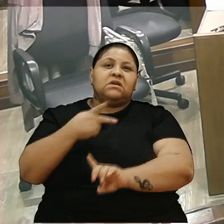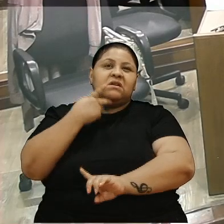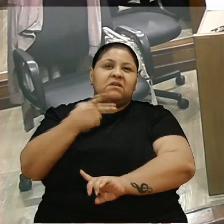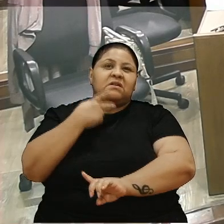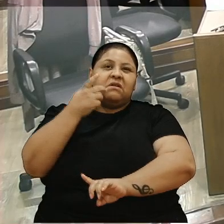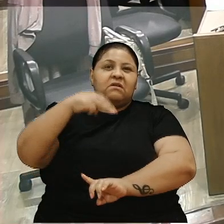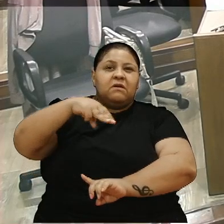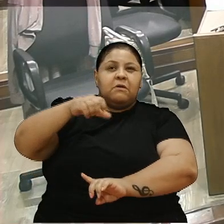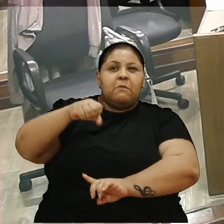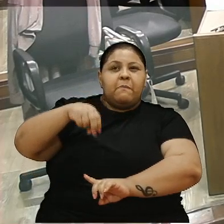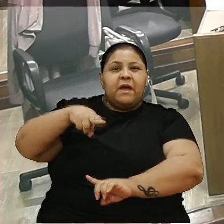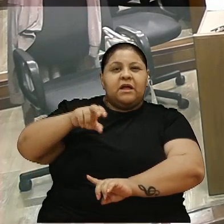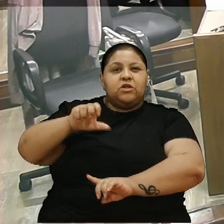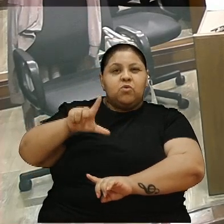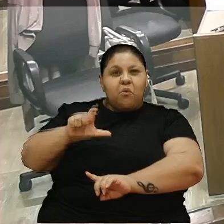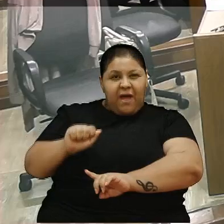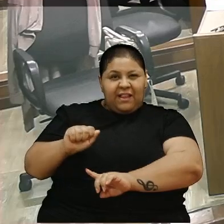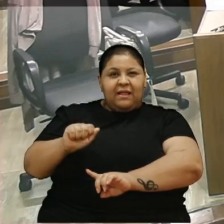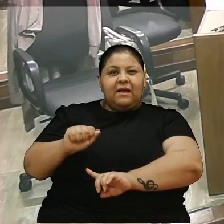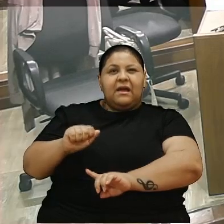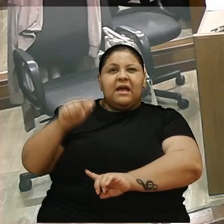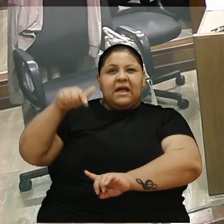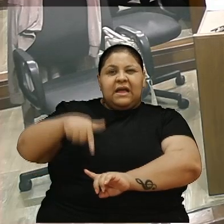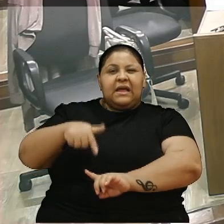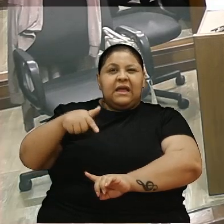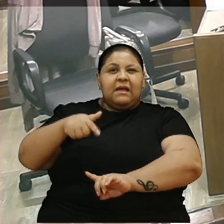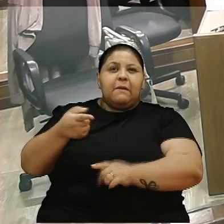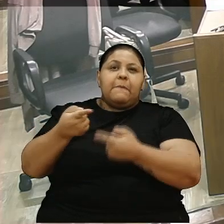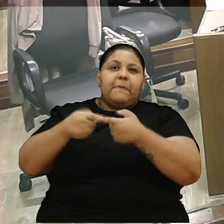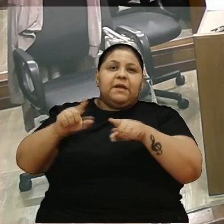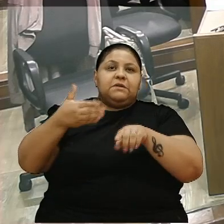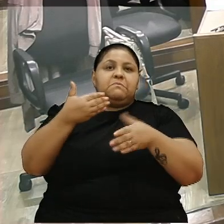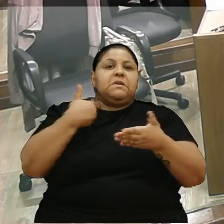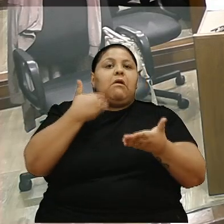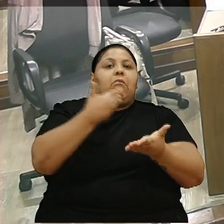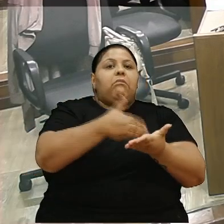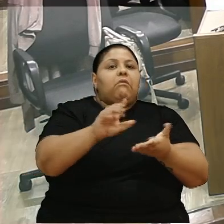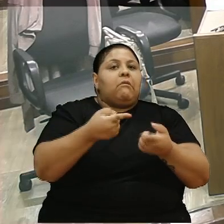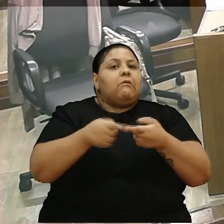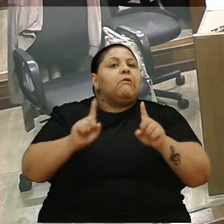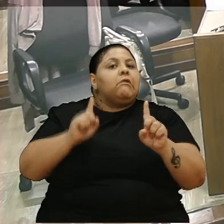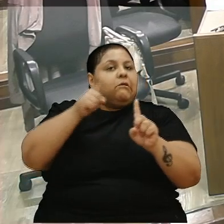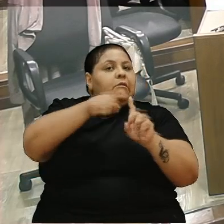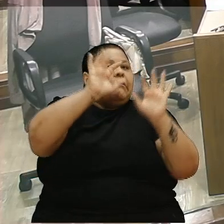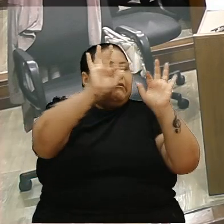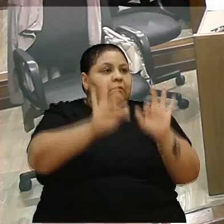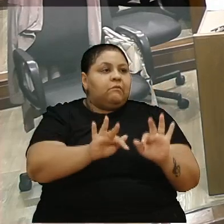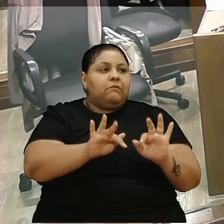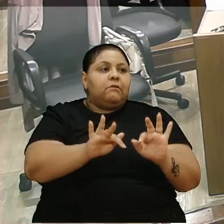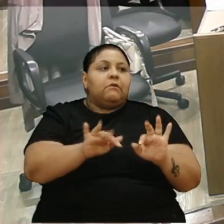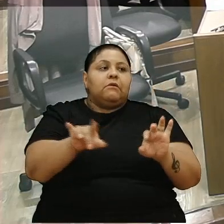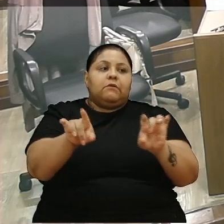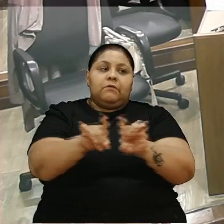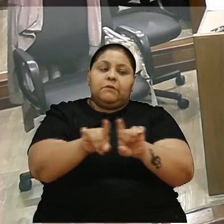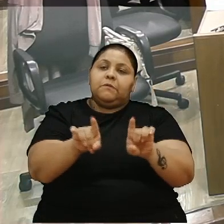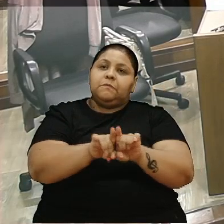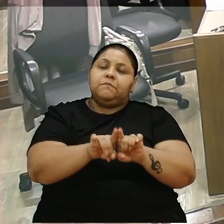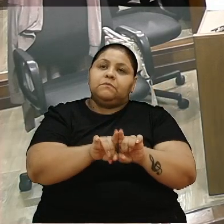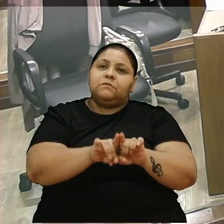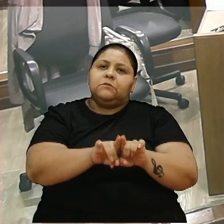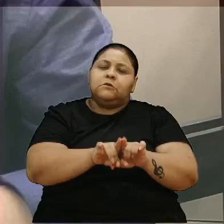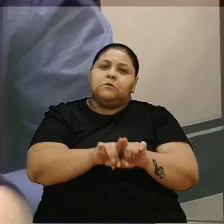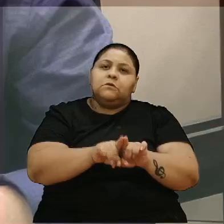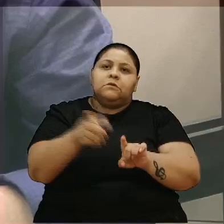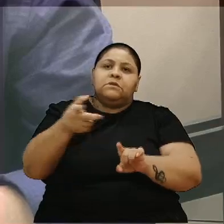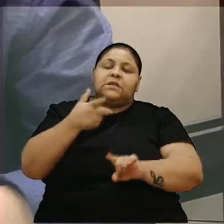atrás aqui na UX, fui lá para dar meu ponto de vista, mas acabaram me expulsando. Mas a missão foi concluída, que é expor eles e a hipocrisia deles. Queria